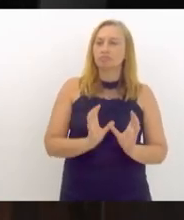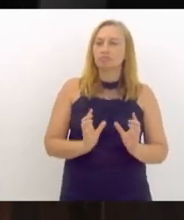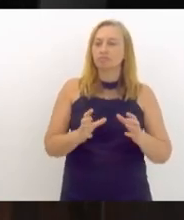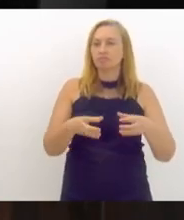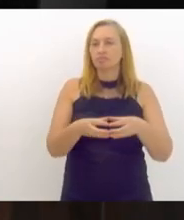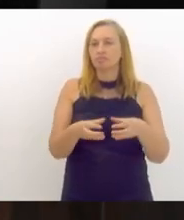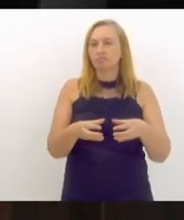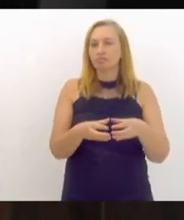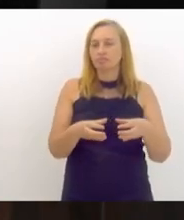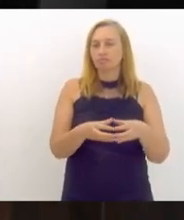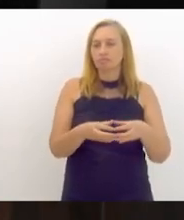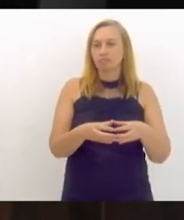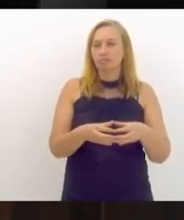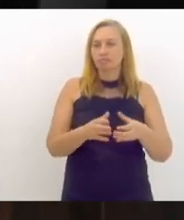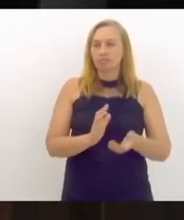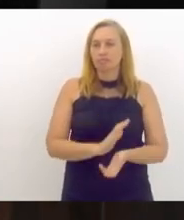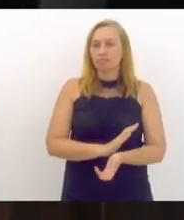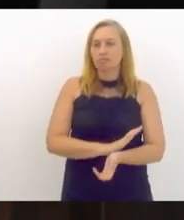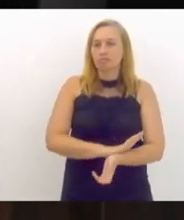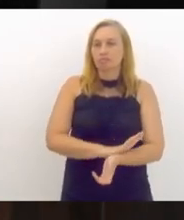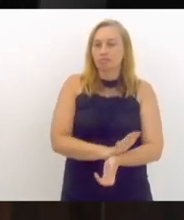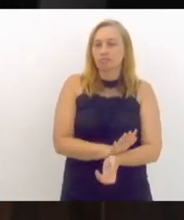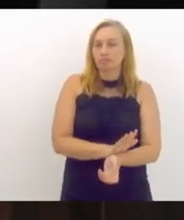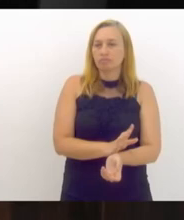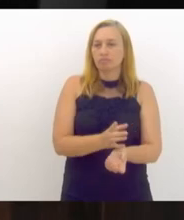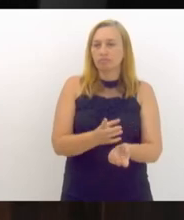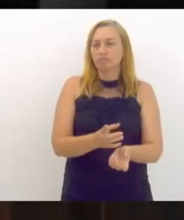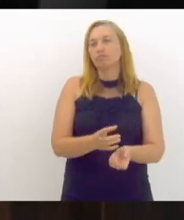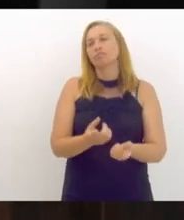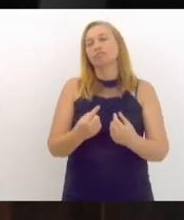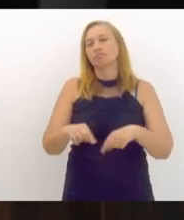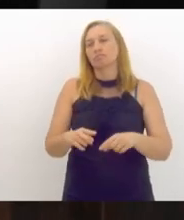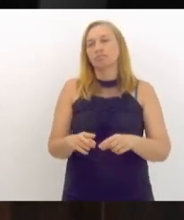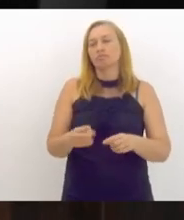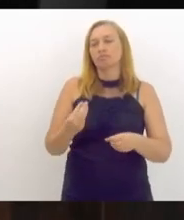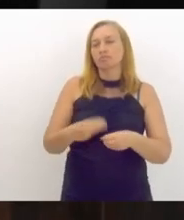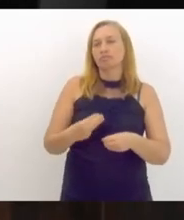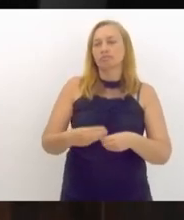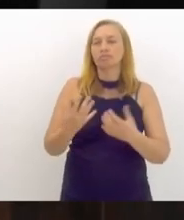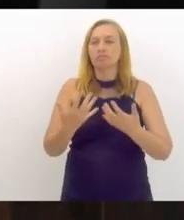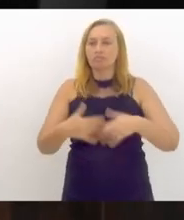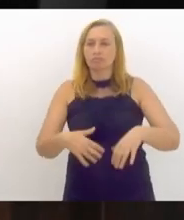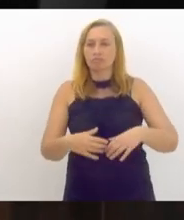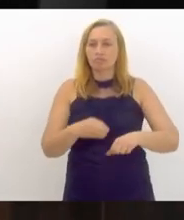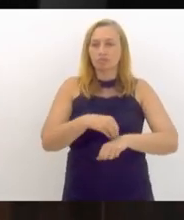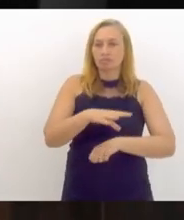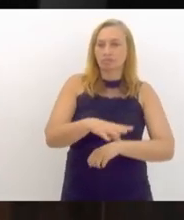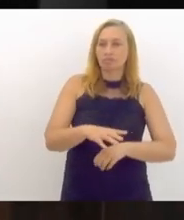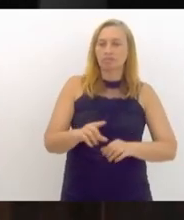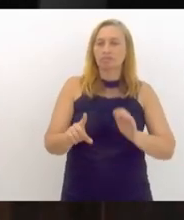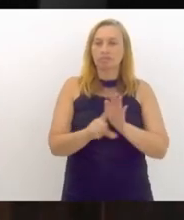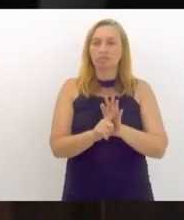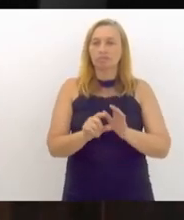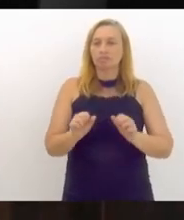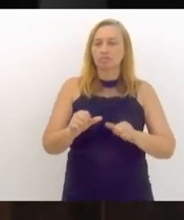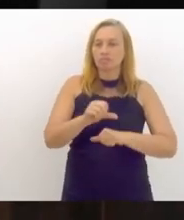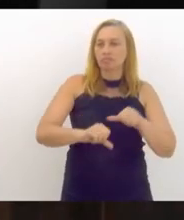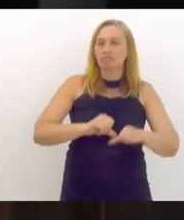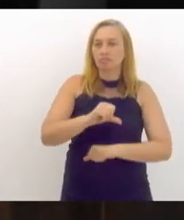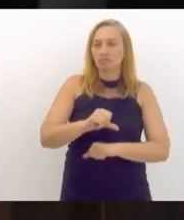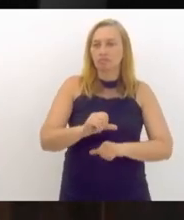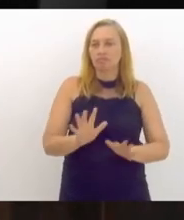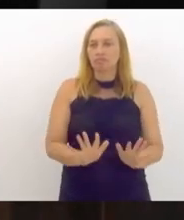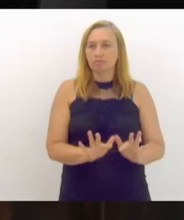em crimes raciais e delitos de intolerância no município de Petrópolis. Pareceres da Comissão de Indicação Legislativa pela Transformação e